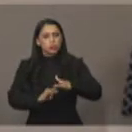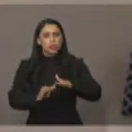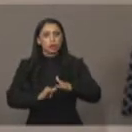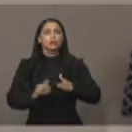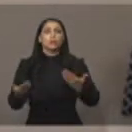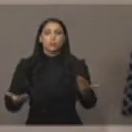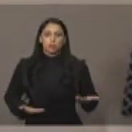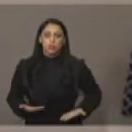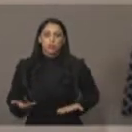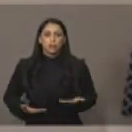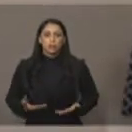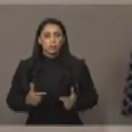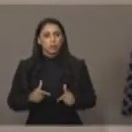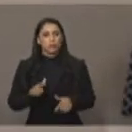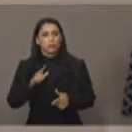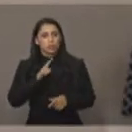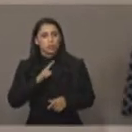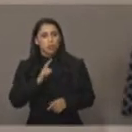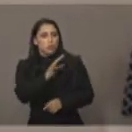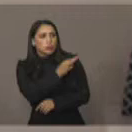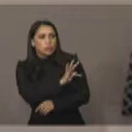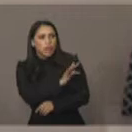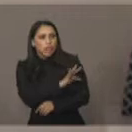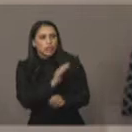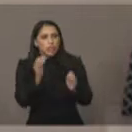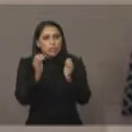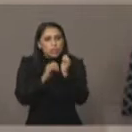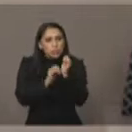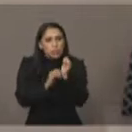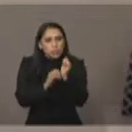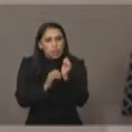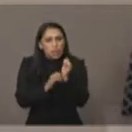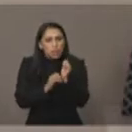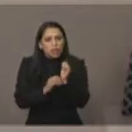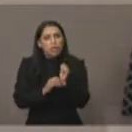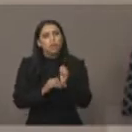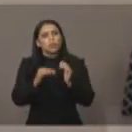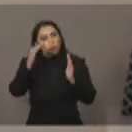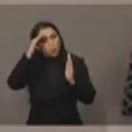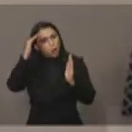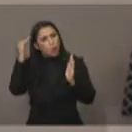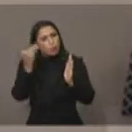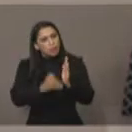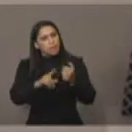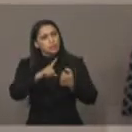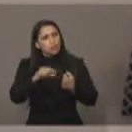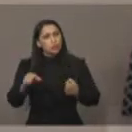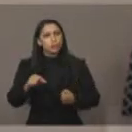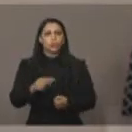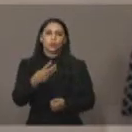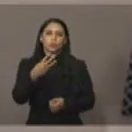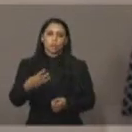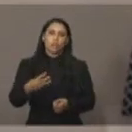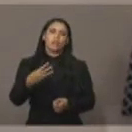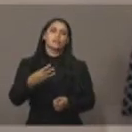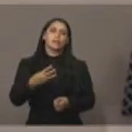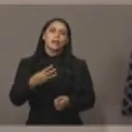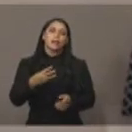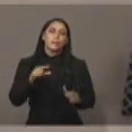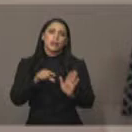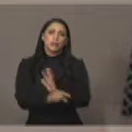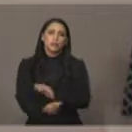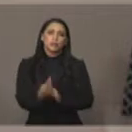SISBIM, mediante o uso de técnicas e meios sigilosos, nos termos e nos limites do artigo 3, caput, parágrafo único da